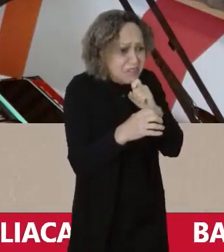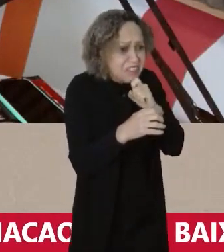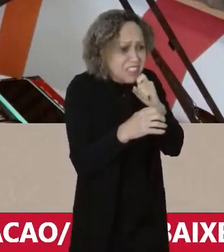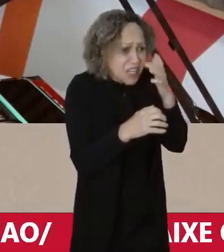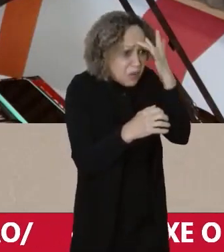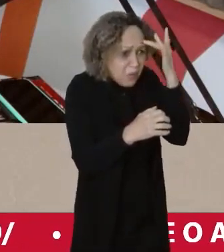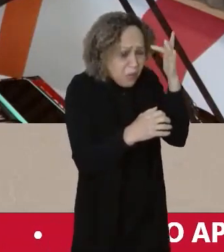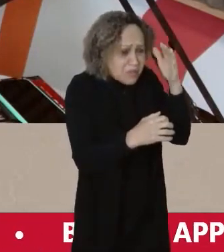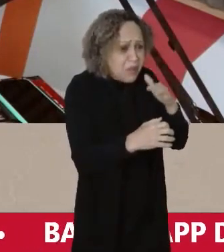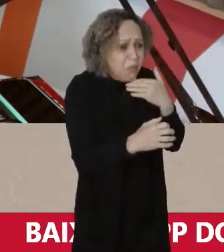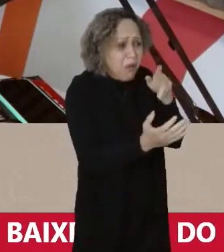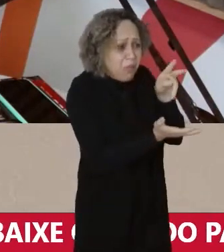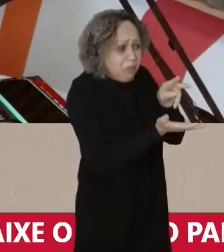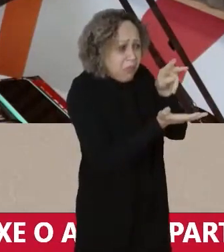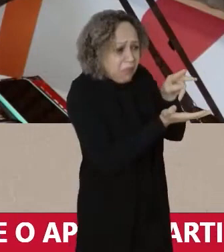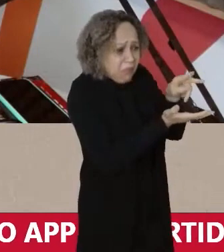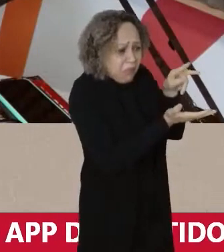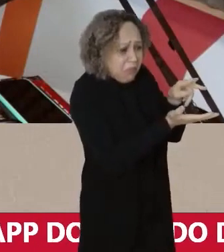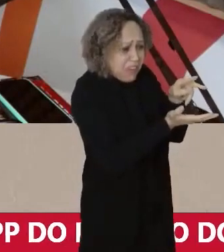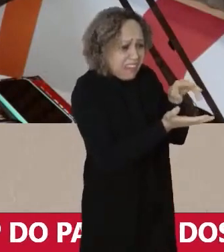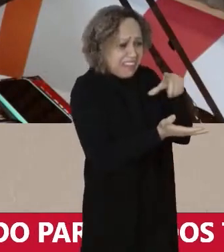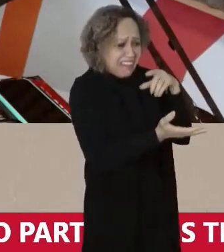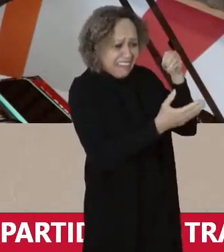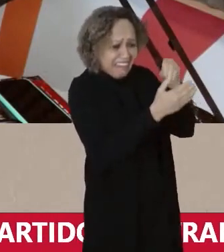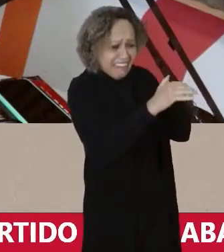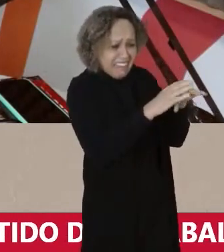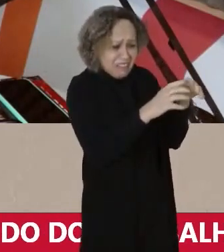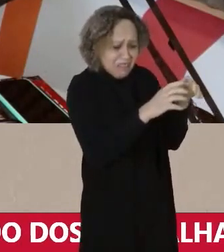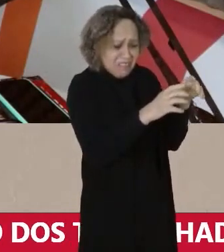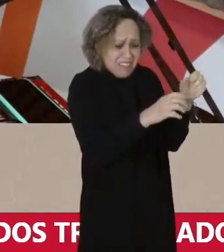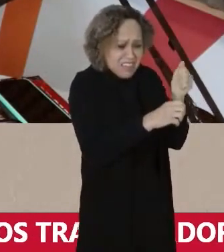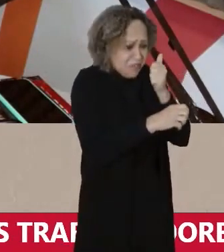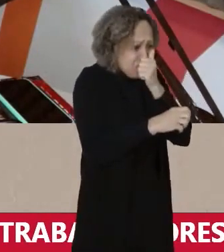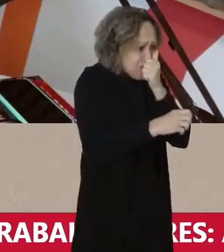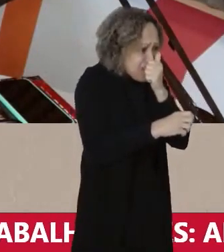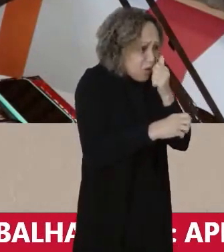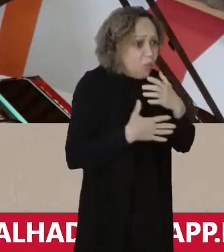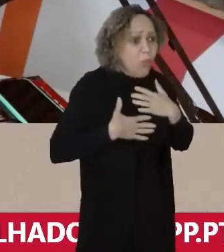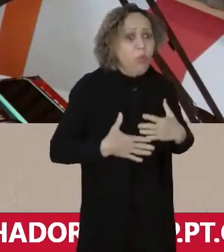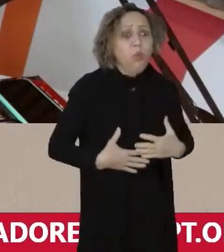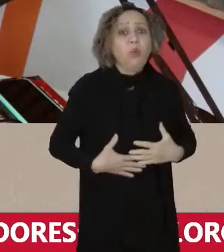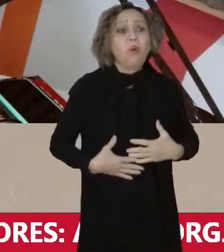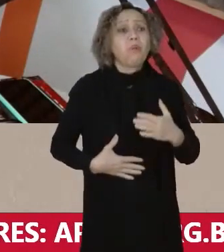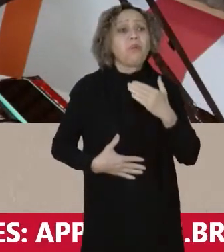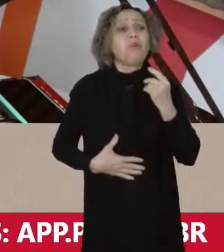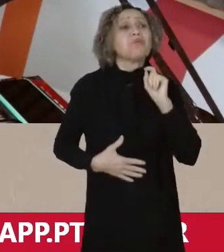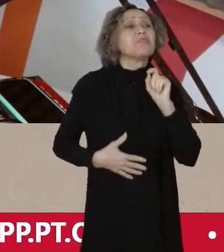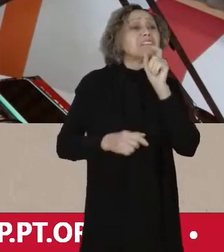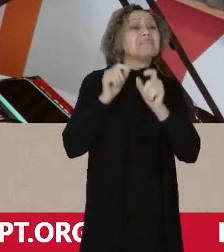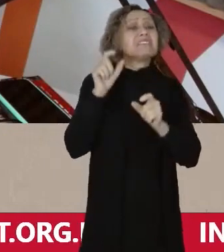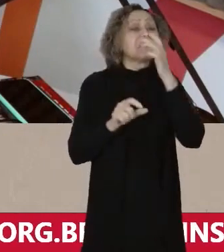horrível, que nós sabíamos quem estava lá dentro. Os corpos de quem estava dentro daqueles